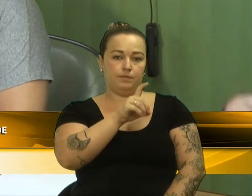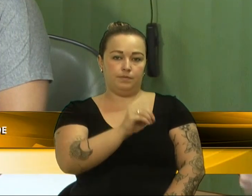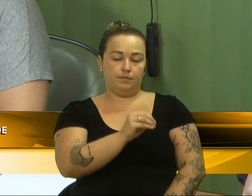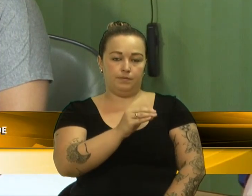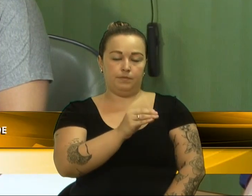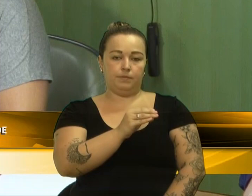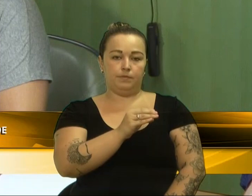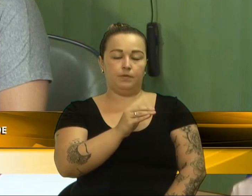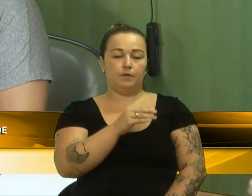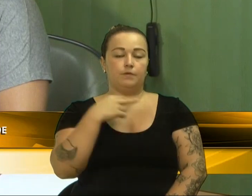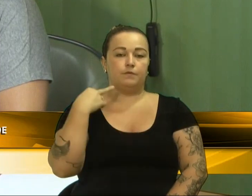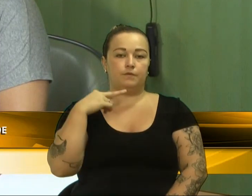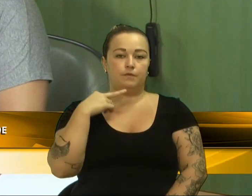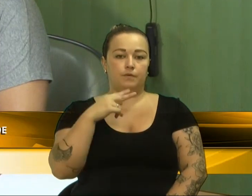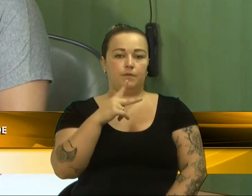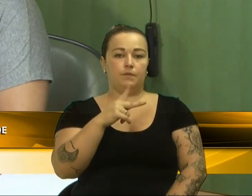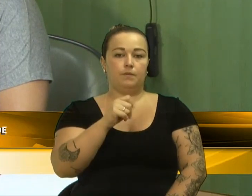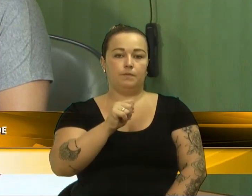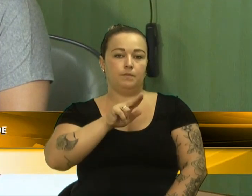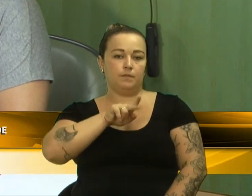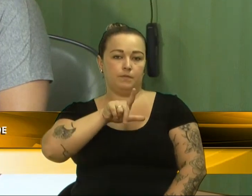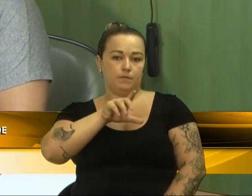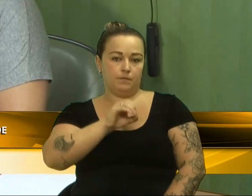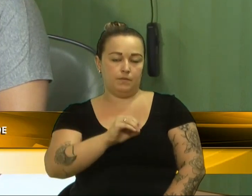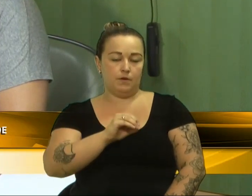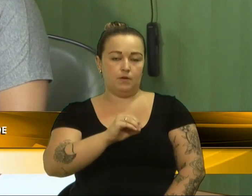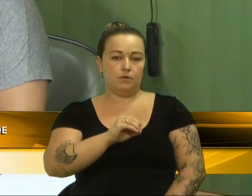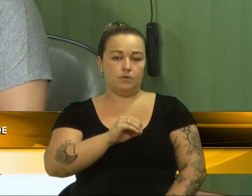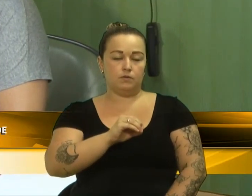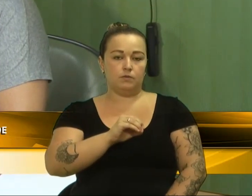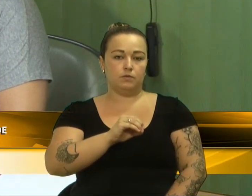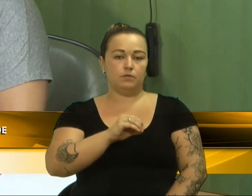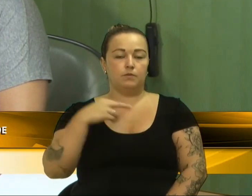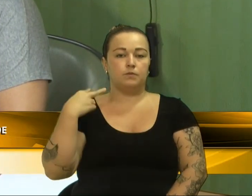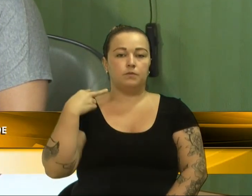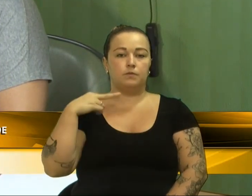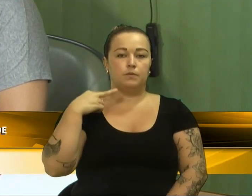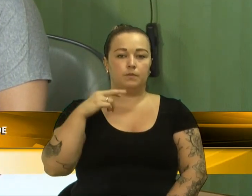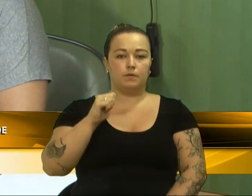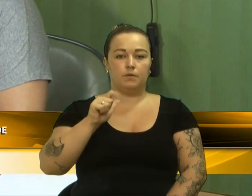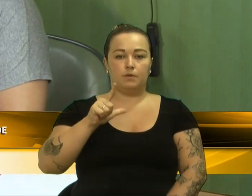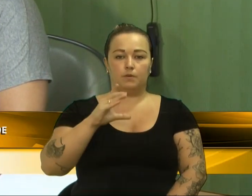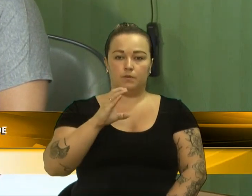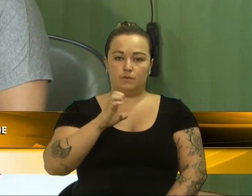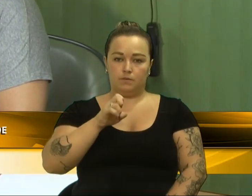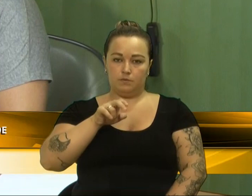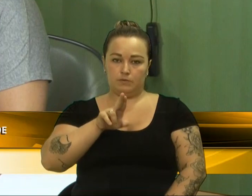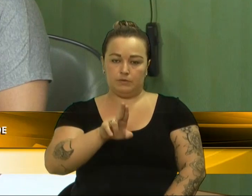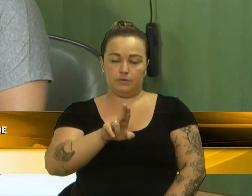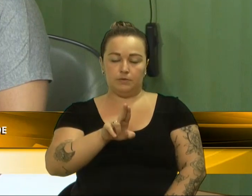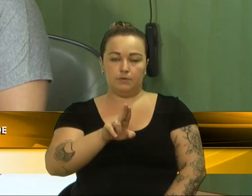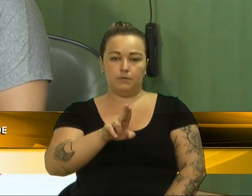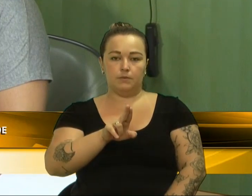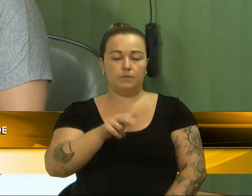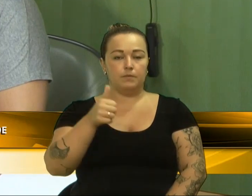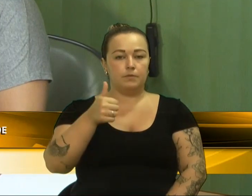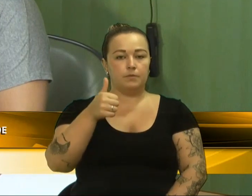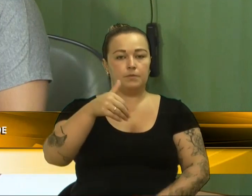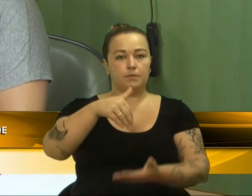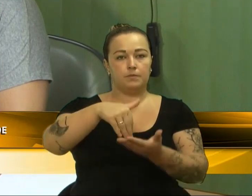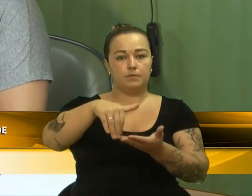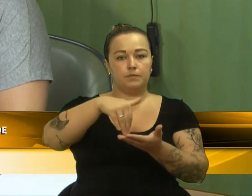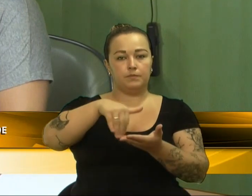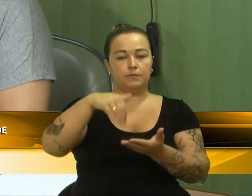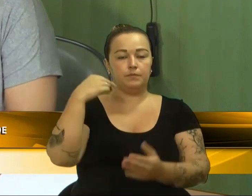Paulo Périco, MDB. Segundo vice-presidente, vereador Alceu Tomé, do PTB. Primeira